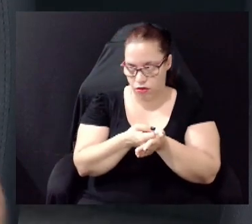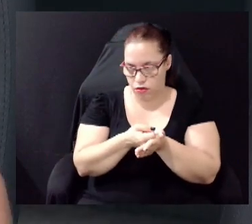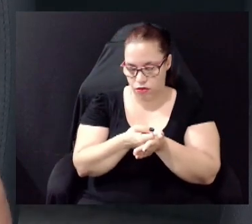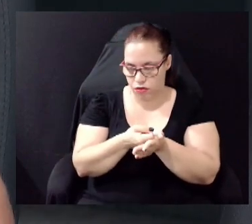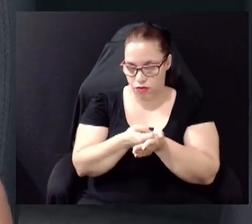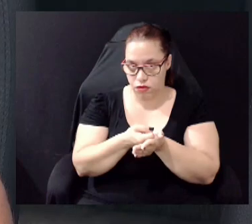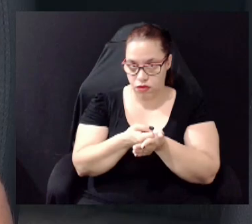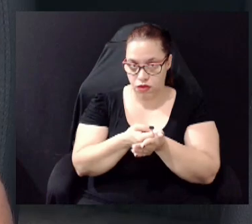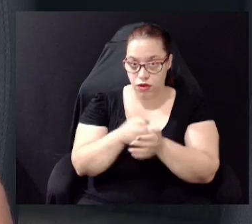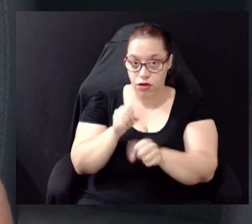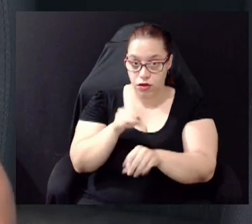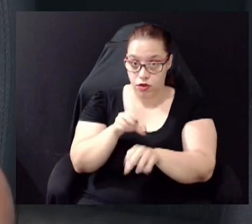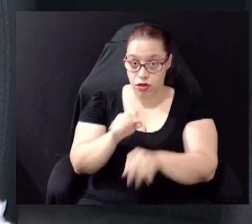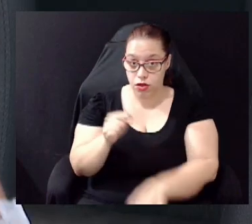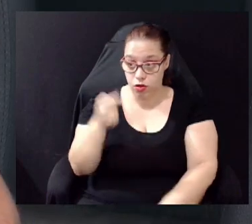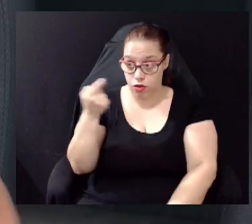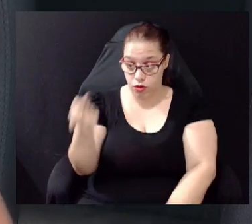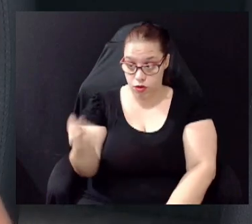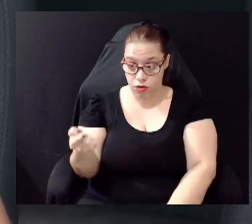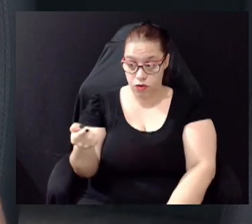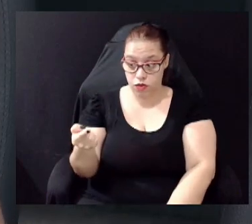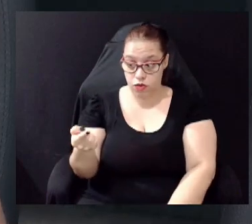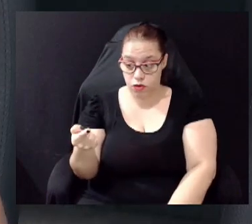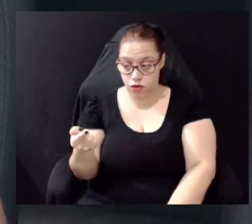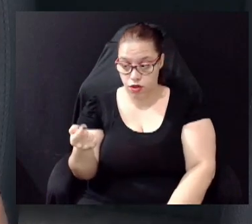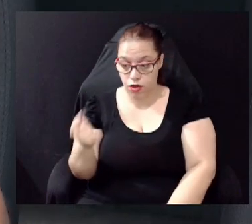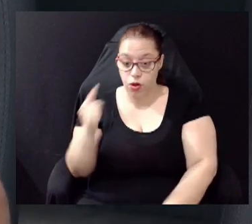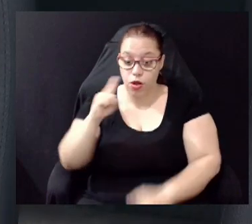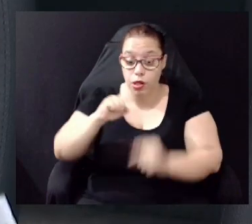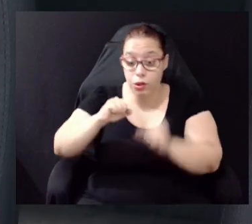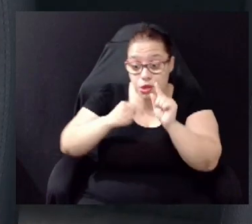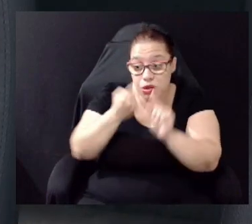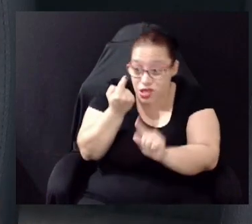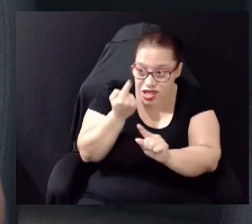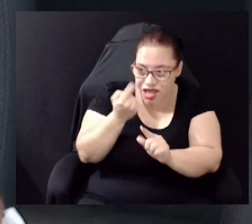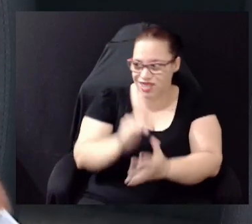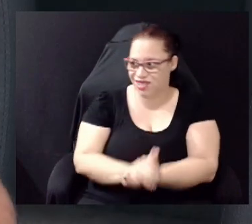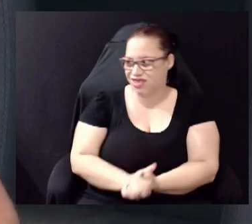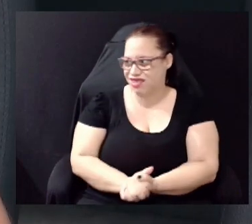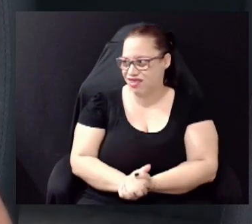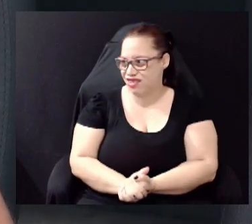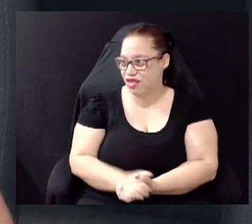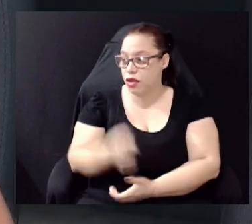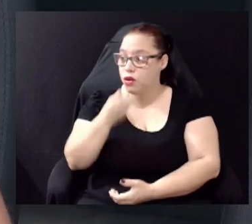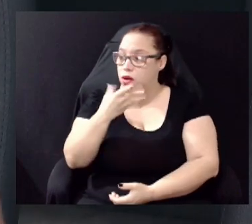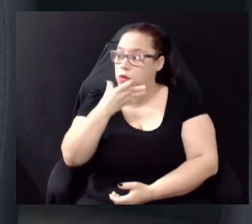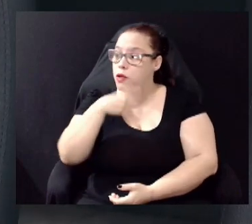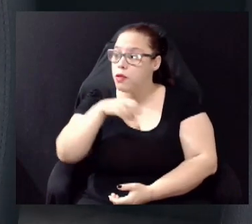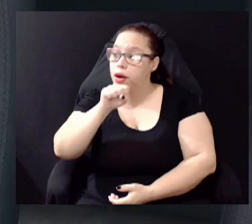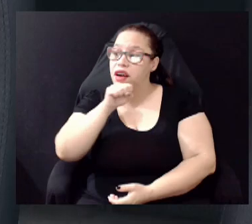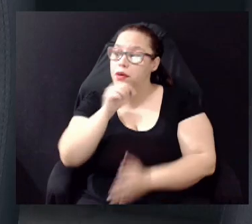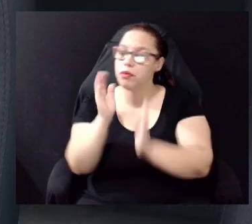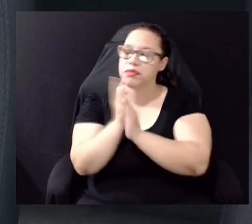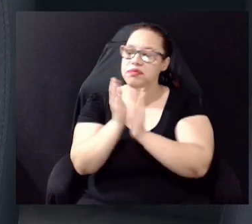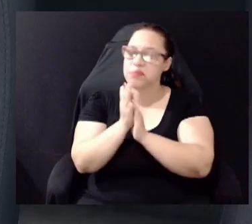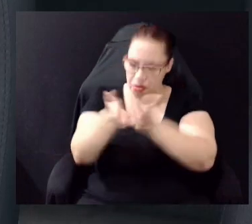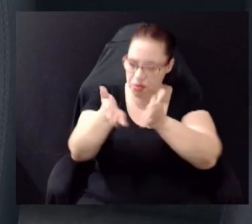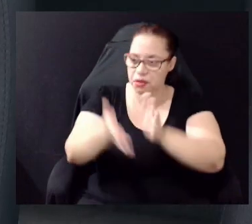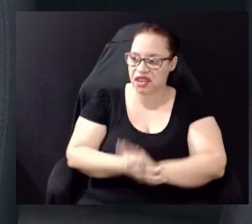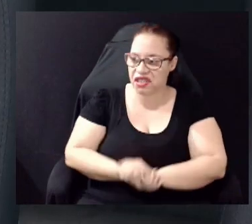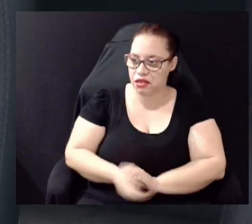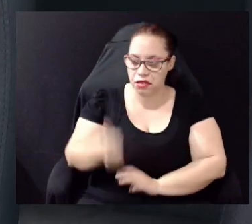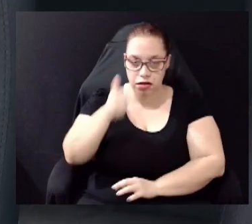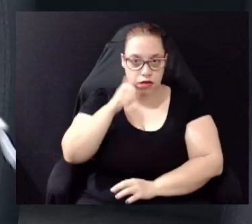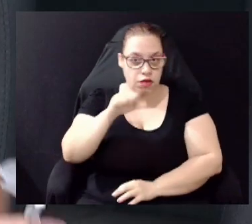educar outra pessoa com tanto sucesso, né? Se você for um bom pai, parabéns para você. Se você for uma mãe,